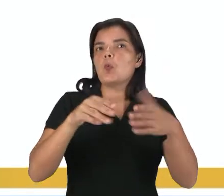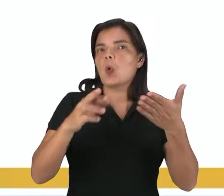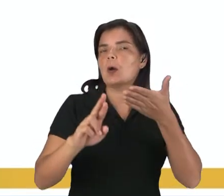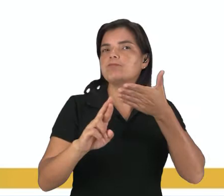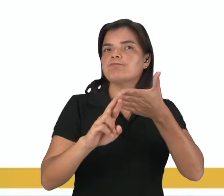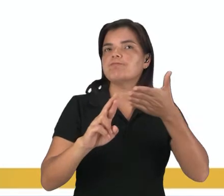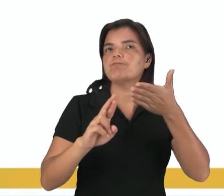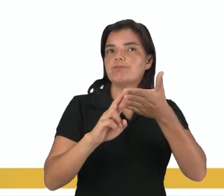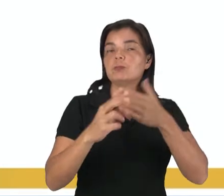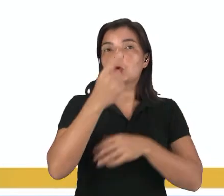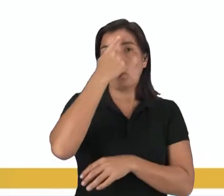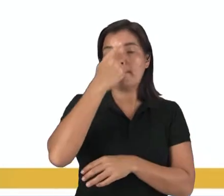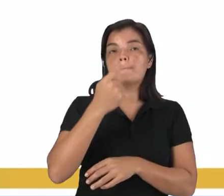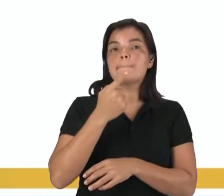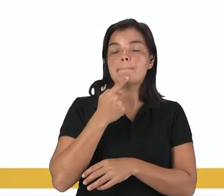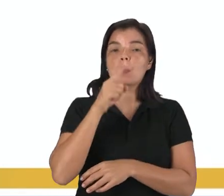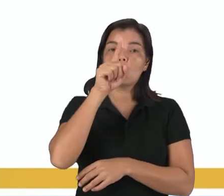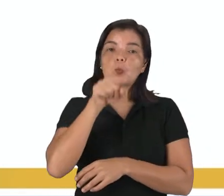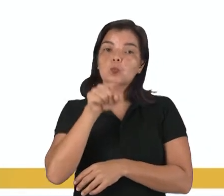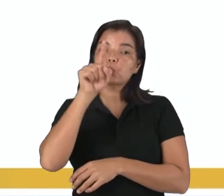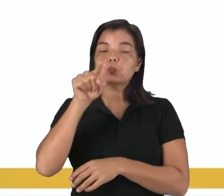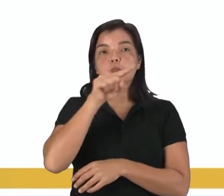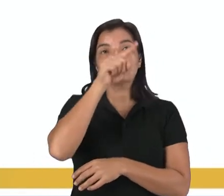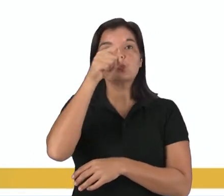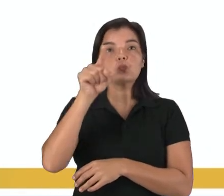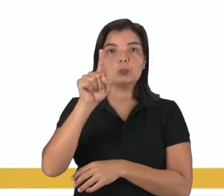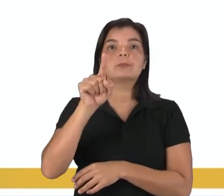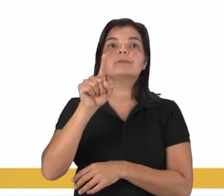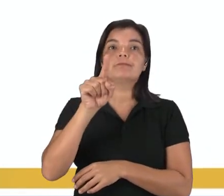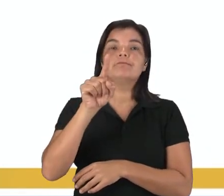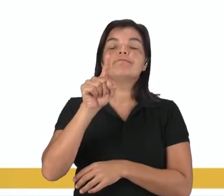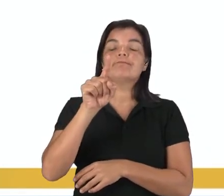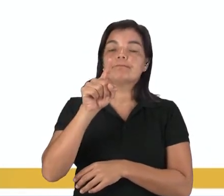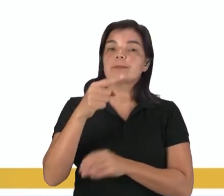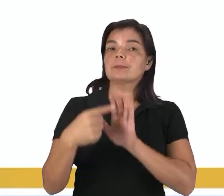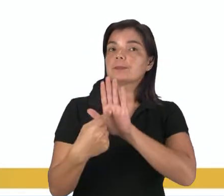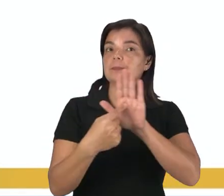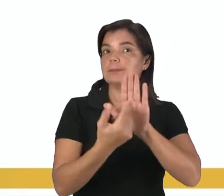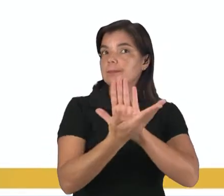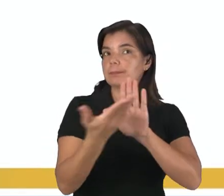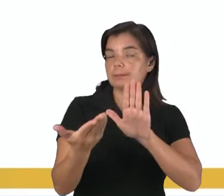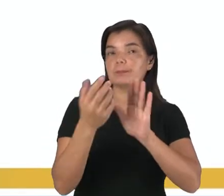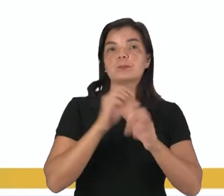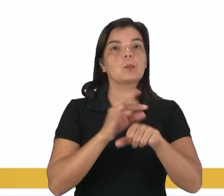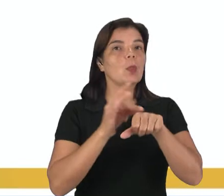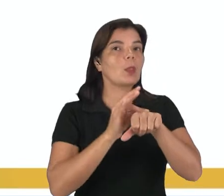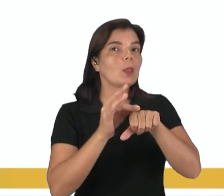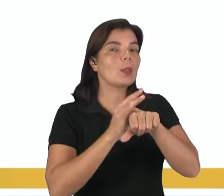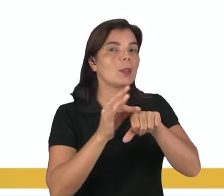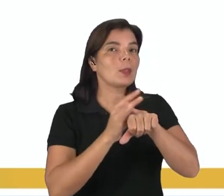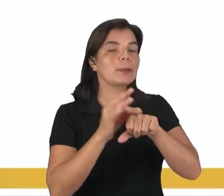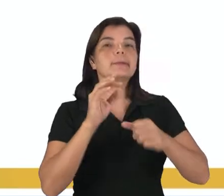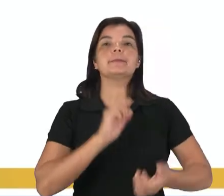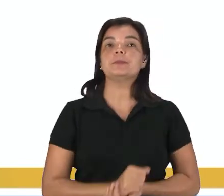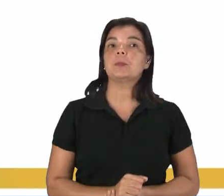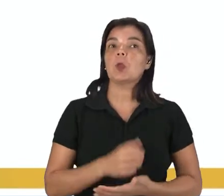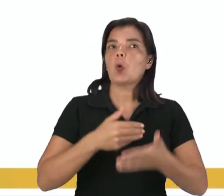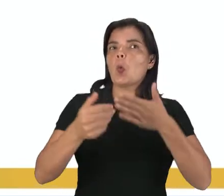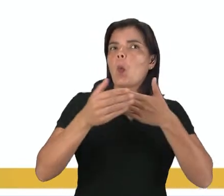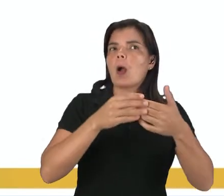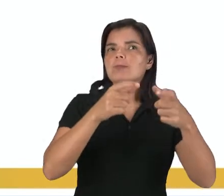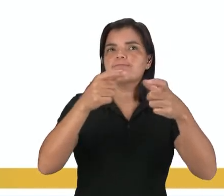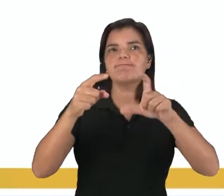né e ele representa ele é representado pelo símbolo aí que aparece em destaque em não é o símbolo pin